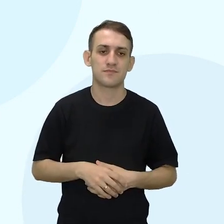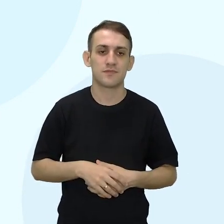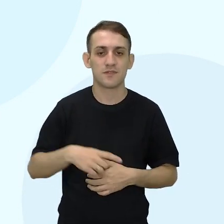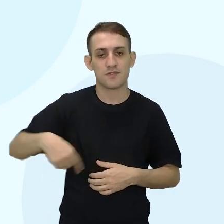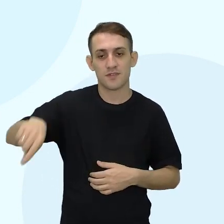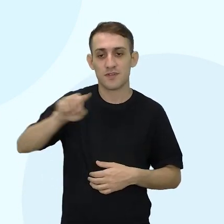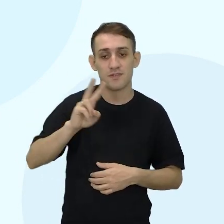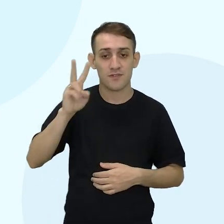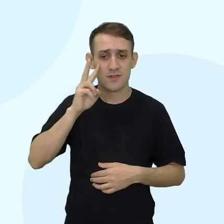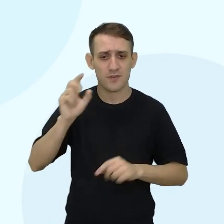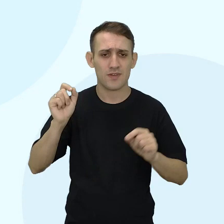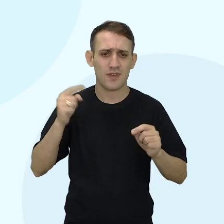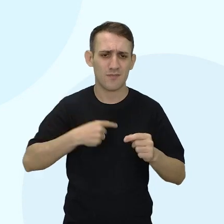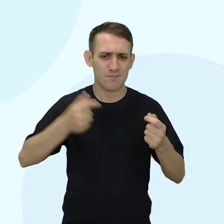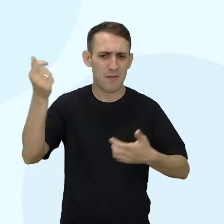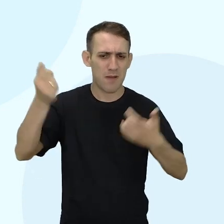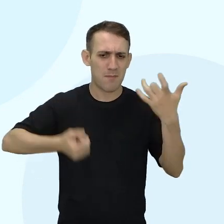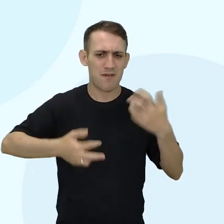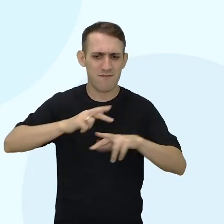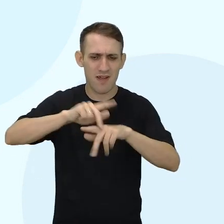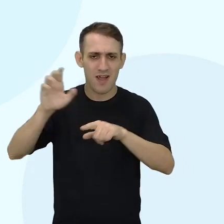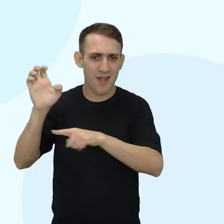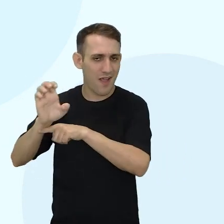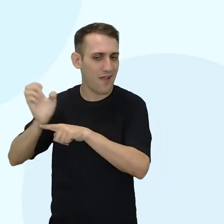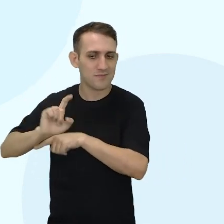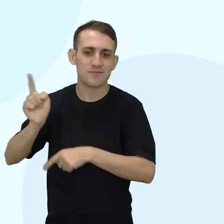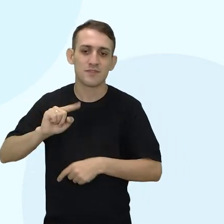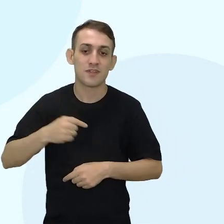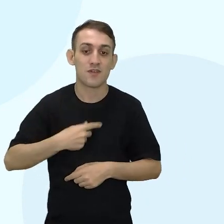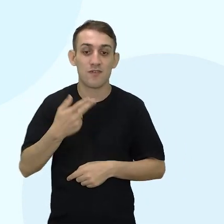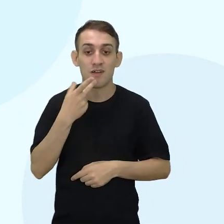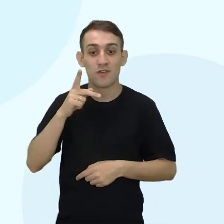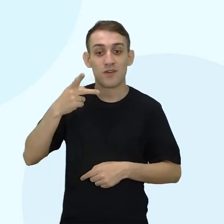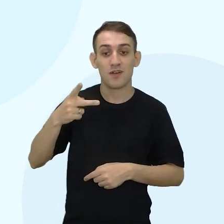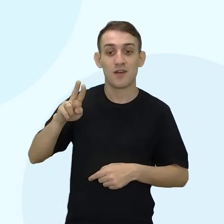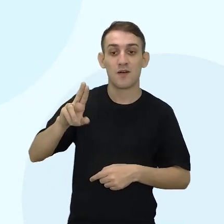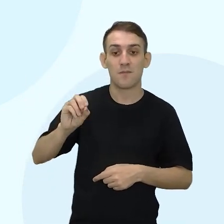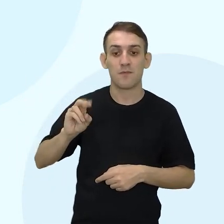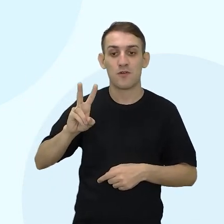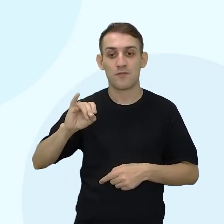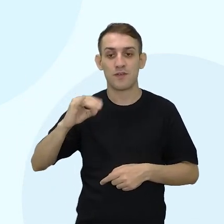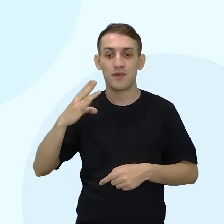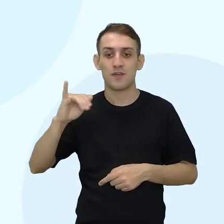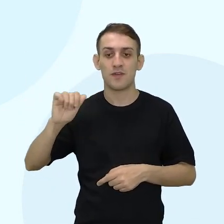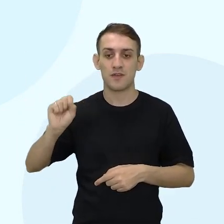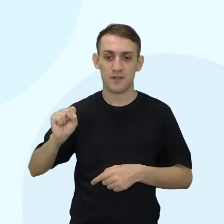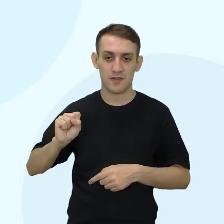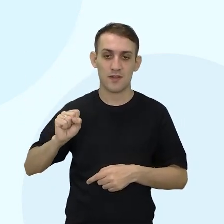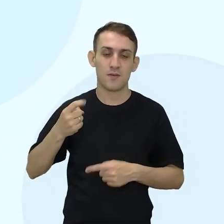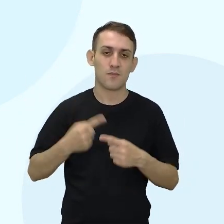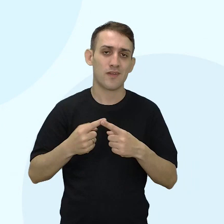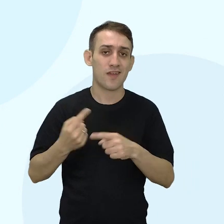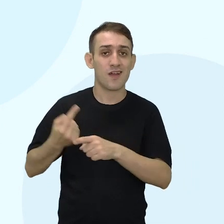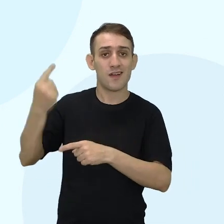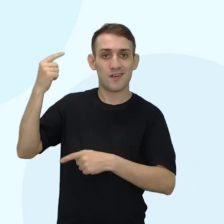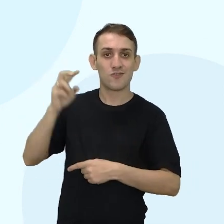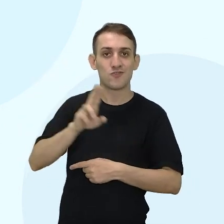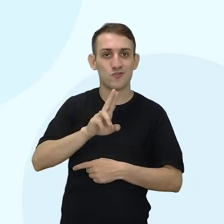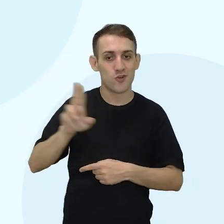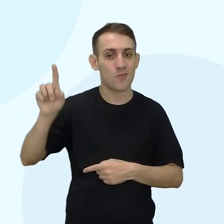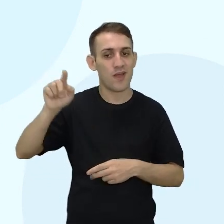só que eu não estou falando aqui estado, estou falando províncias, que até então eram